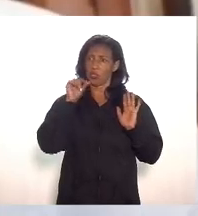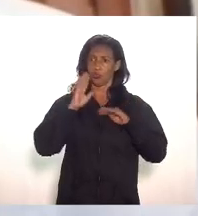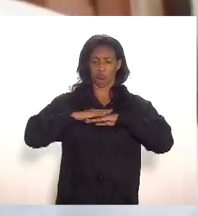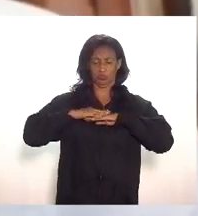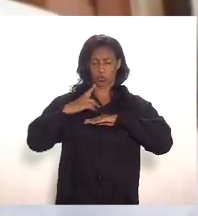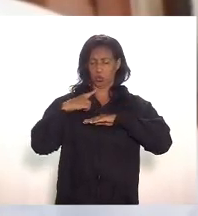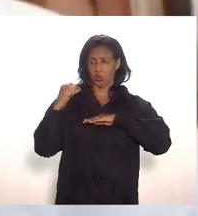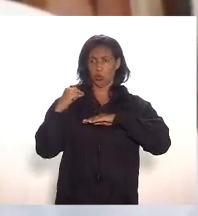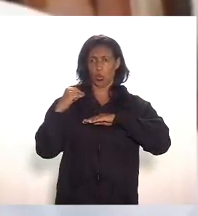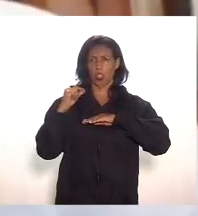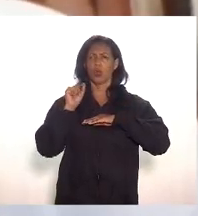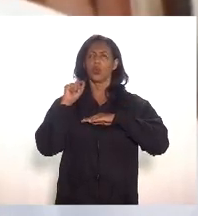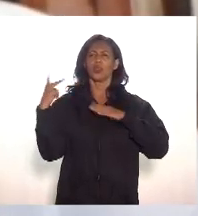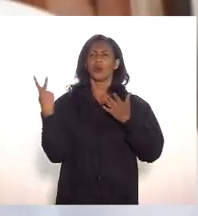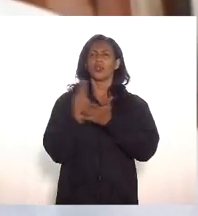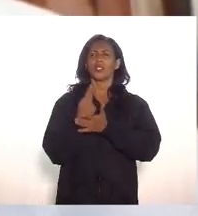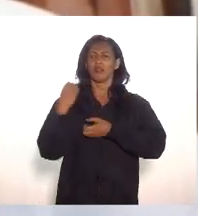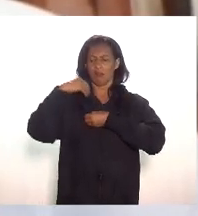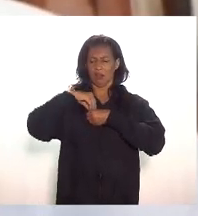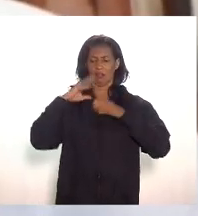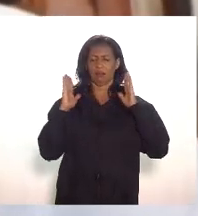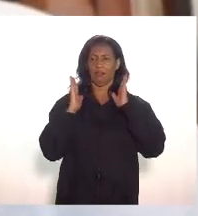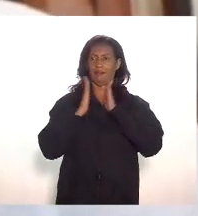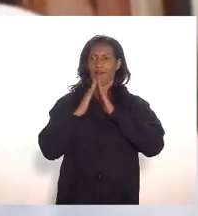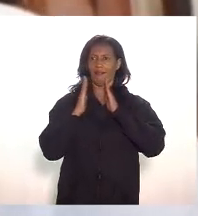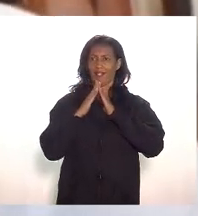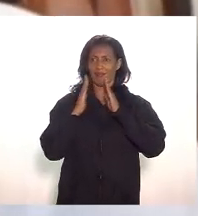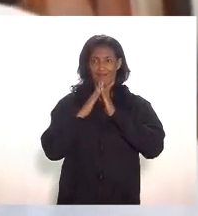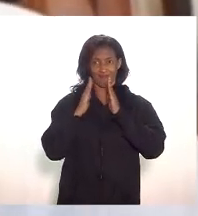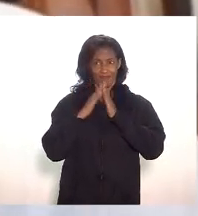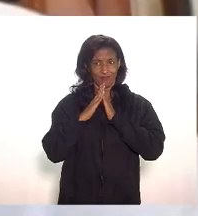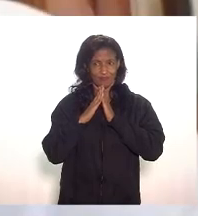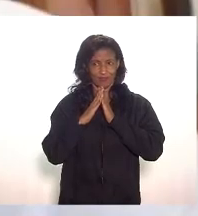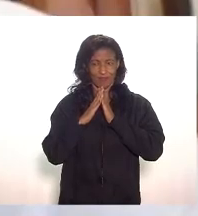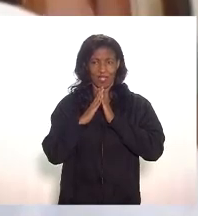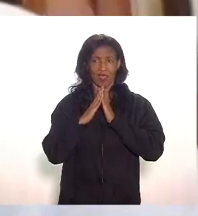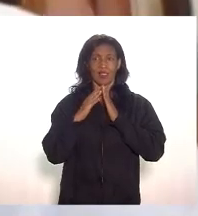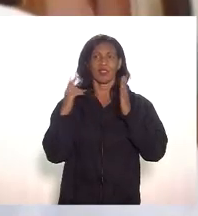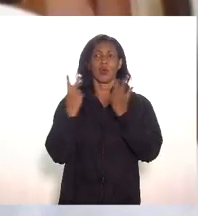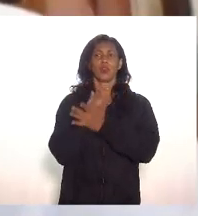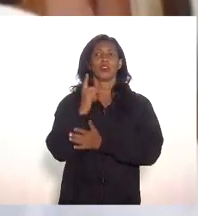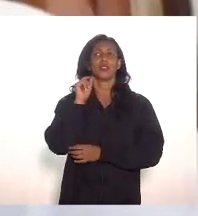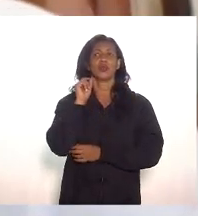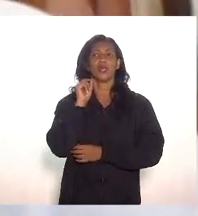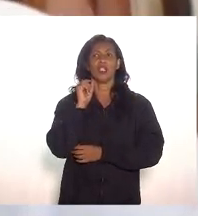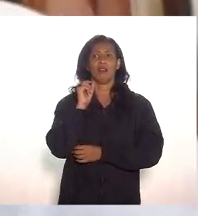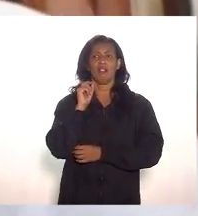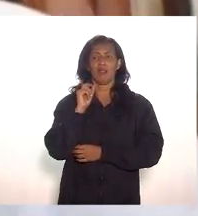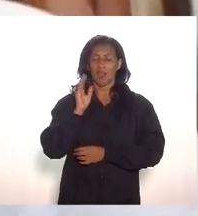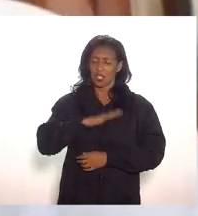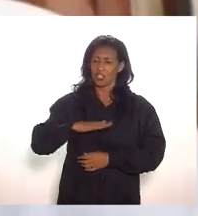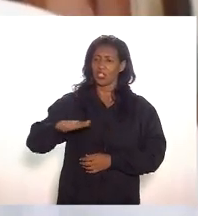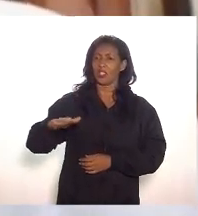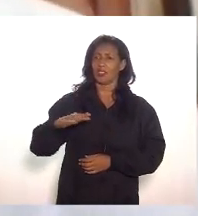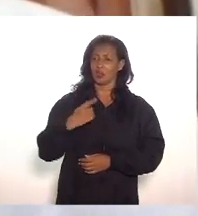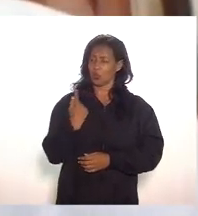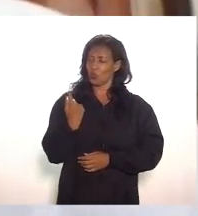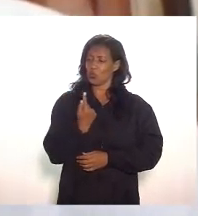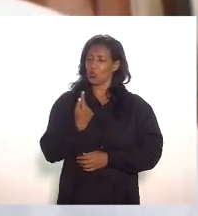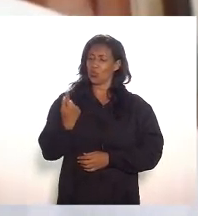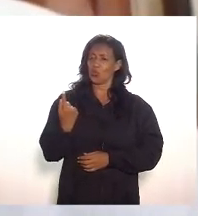das residências dessas pessoas, dessas crianças, estão acontecendo o quê? Estão ficando sozinhos em casa, entendeu, presidente? E estão